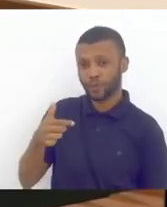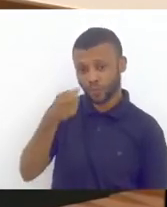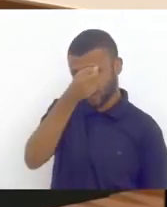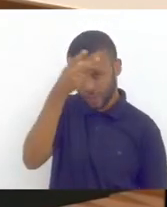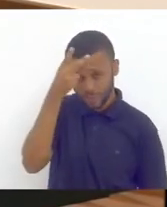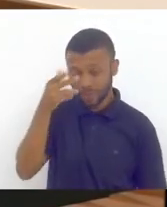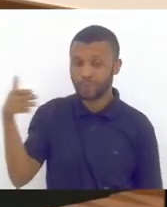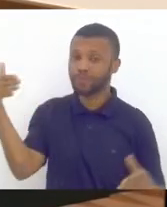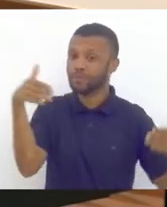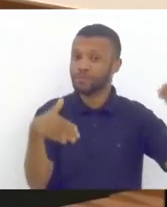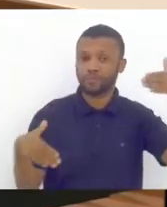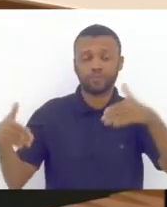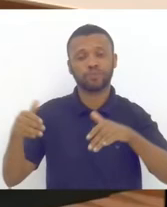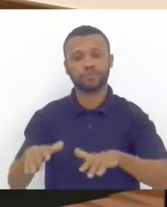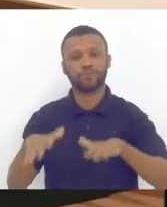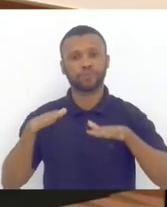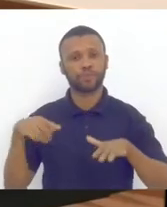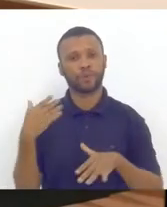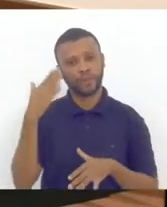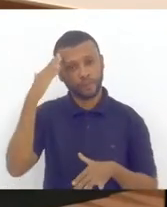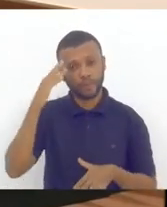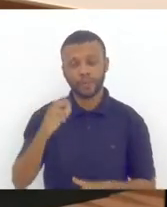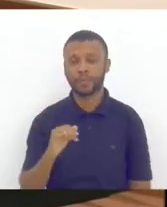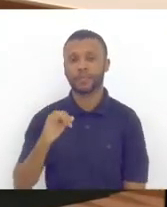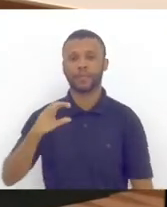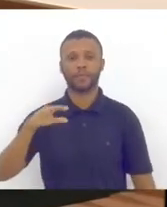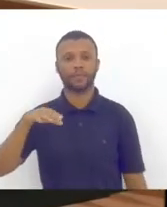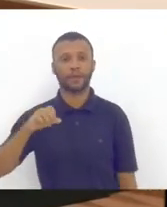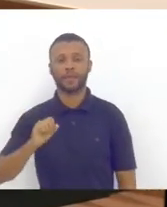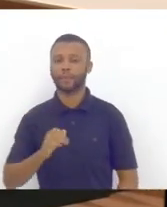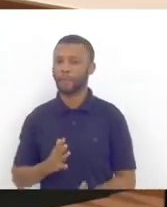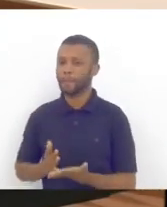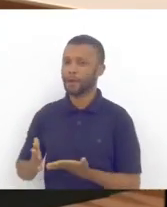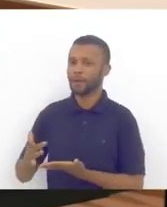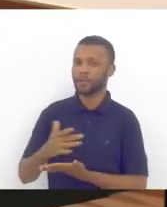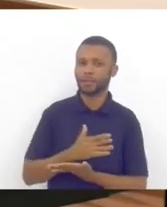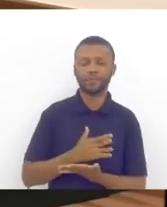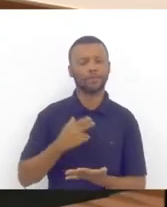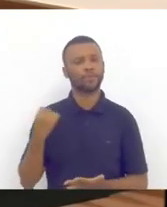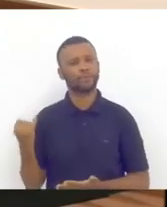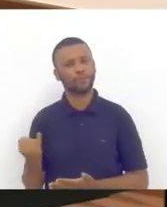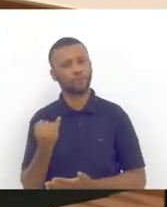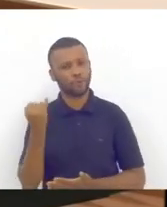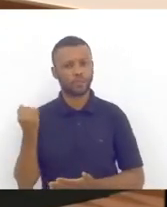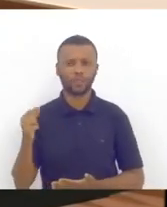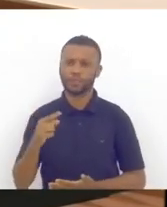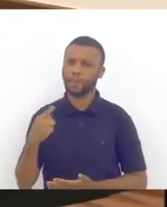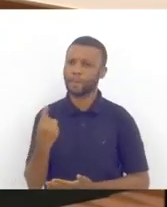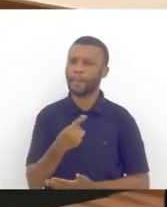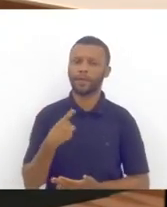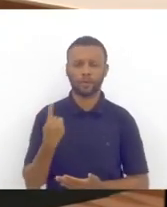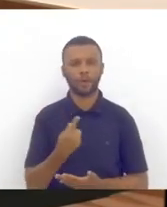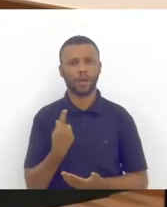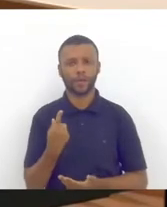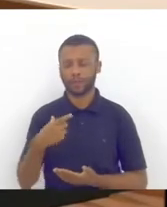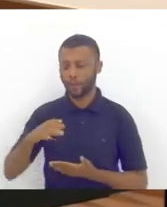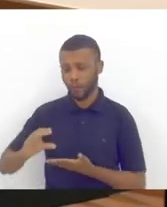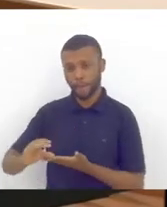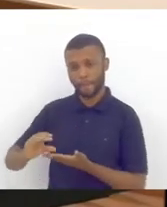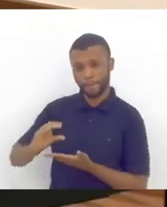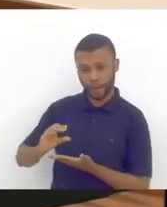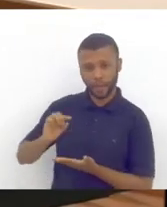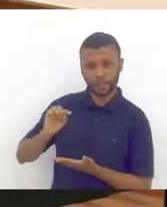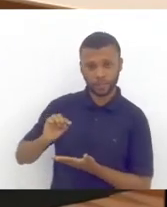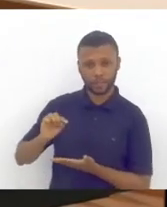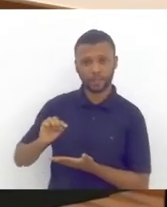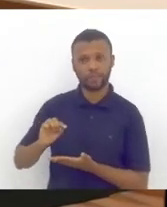neste momento, porque nós sabemos que o ICMS é uma arrecadação extremamente significativa, é um repasse, no caso dos